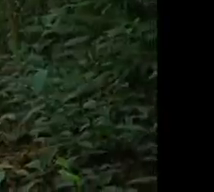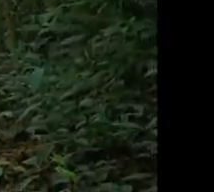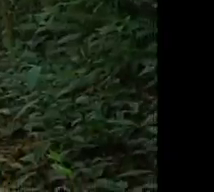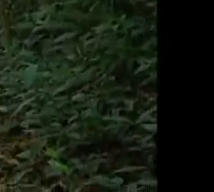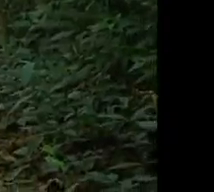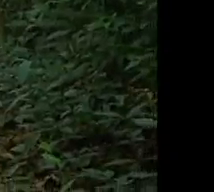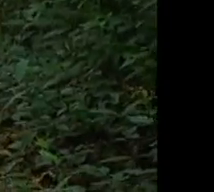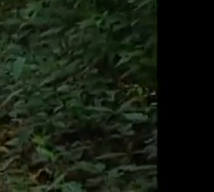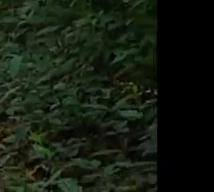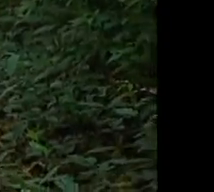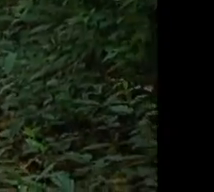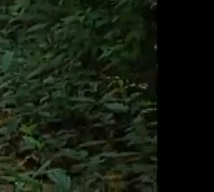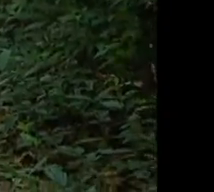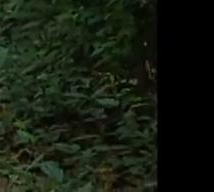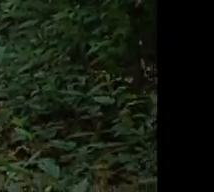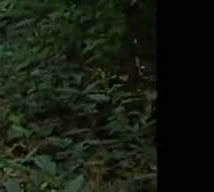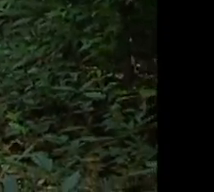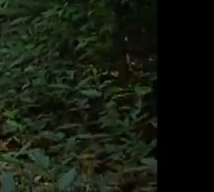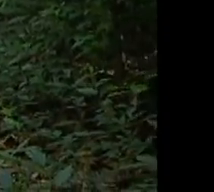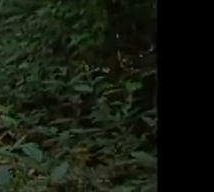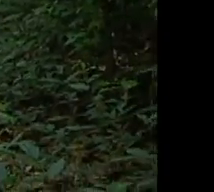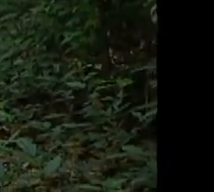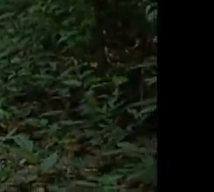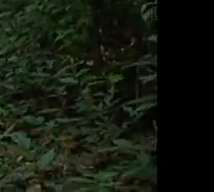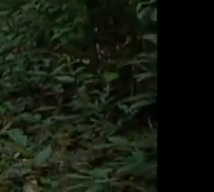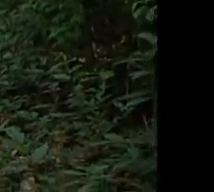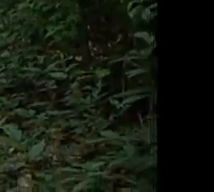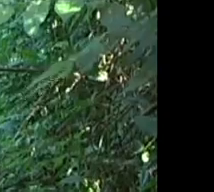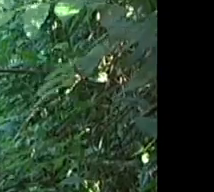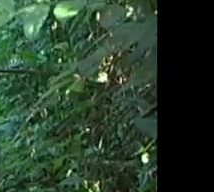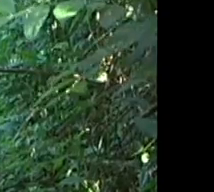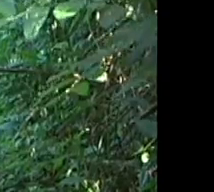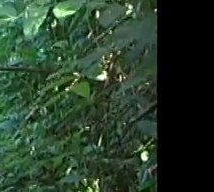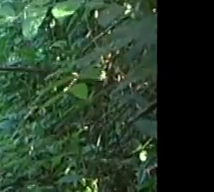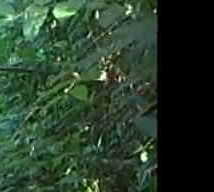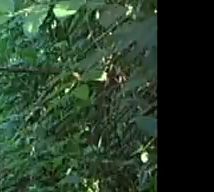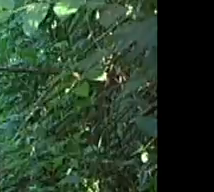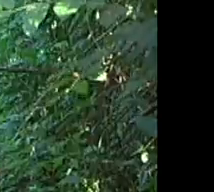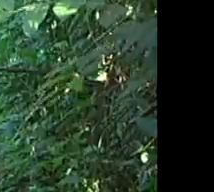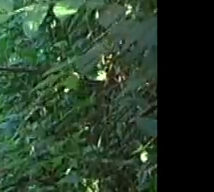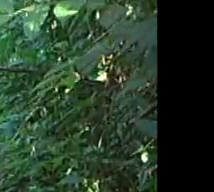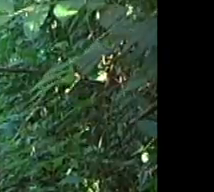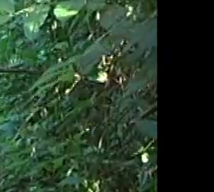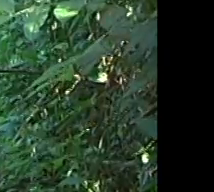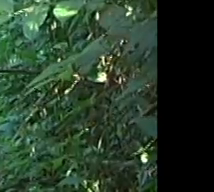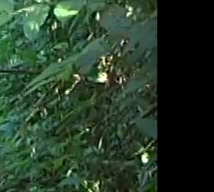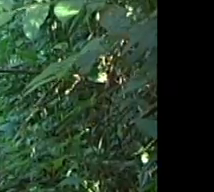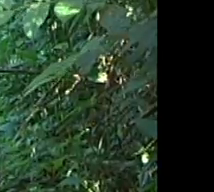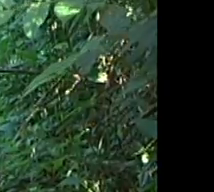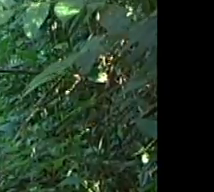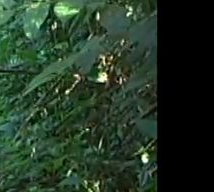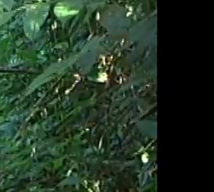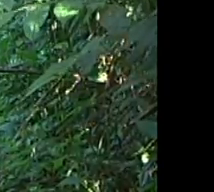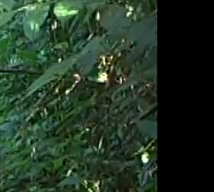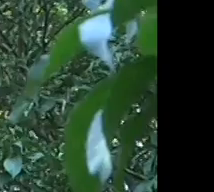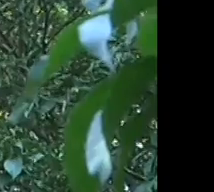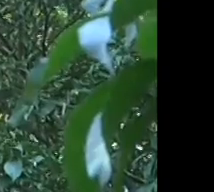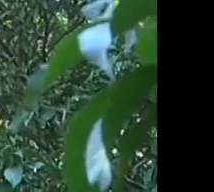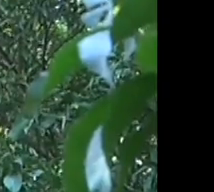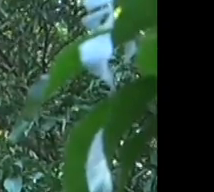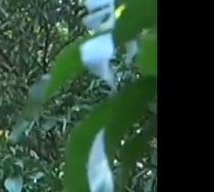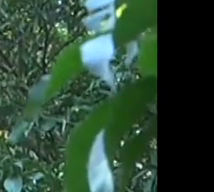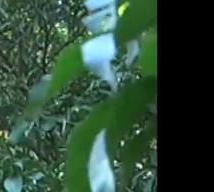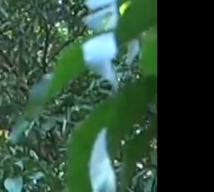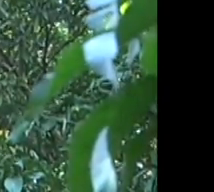da Secretaria de Saúde em relação à prevenção à febre amarela, que comprovadamente foi a causa da morte de